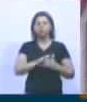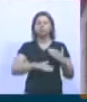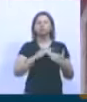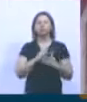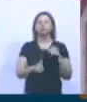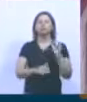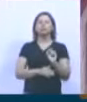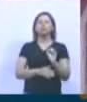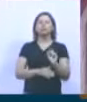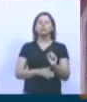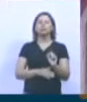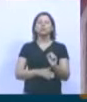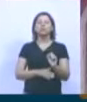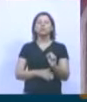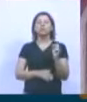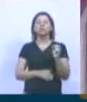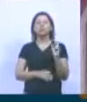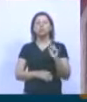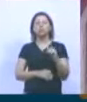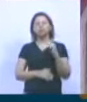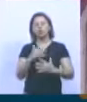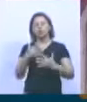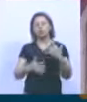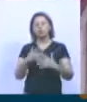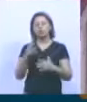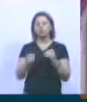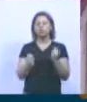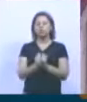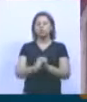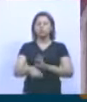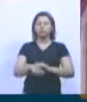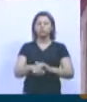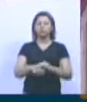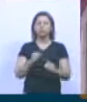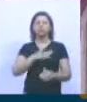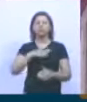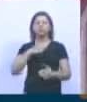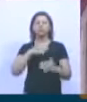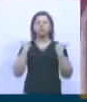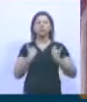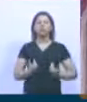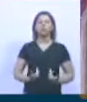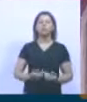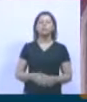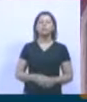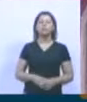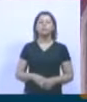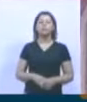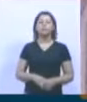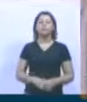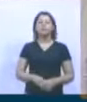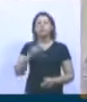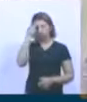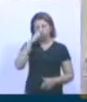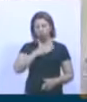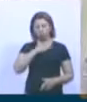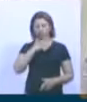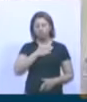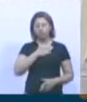como consequência, com doenças para o meu corpo, para o meu